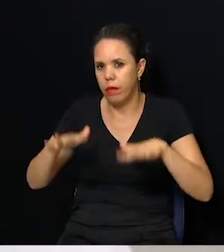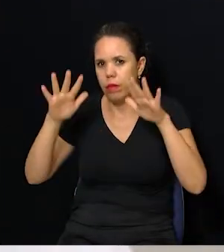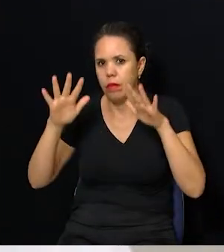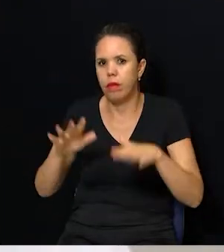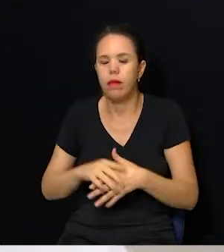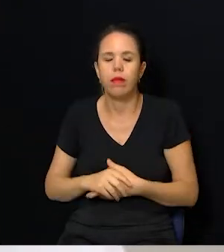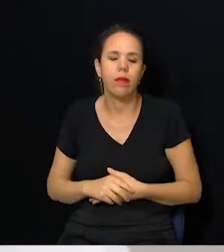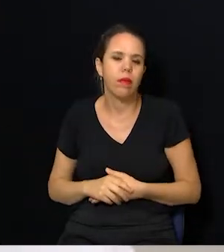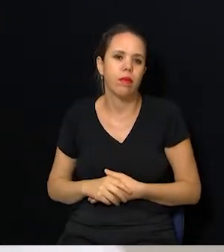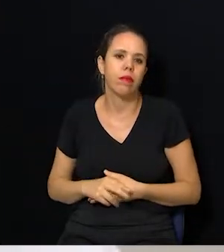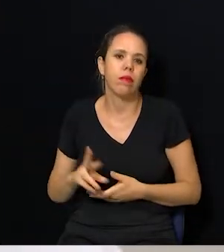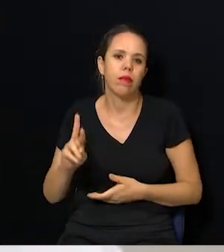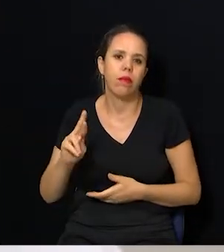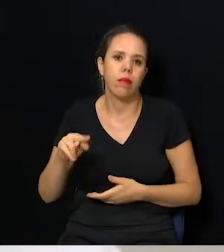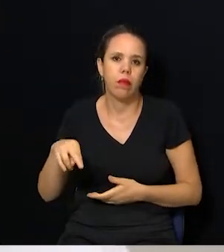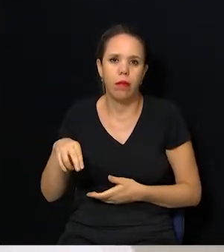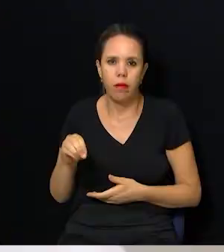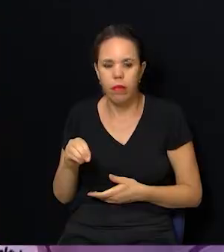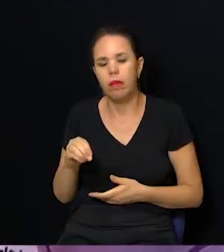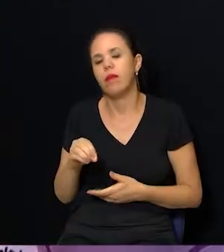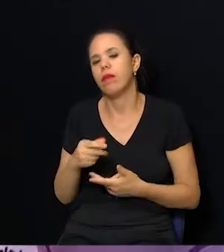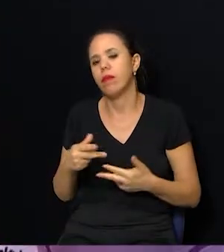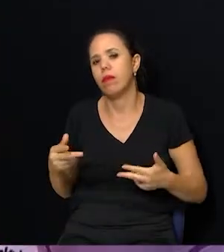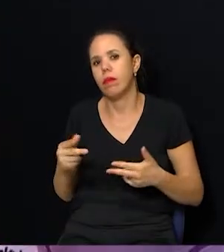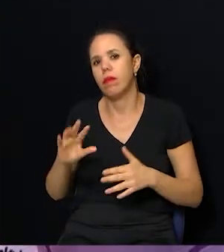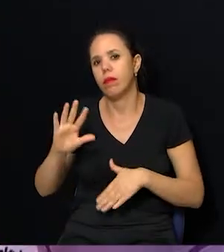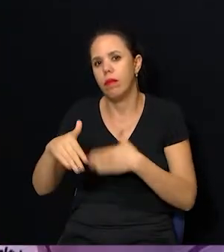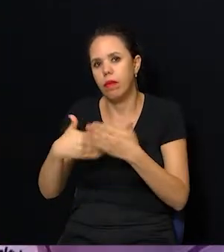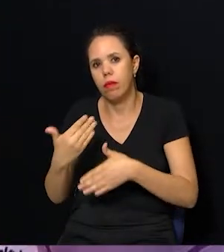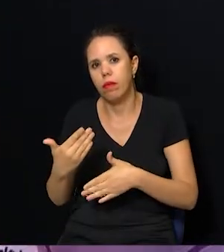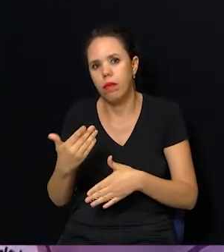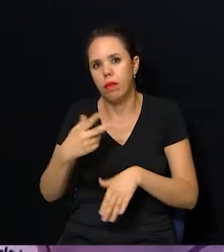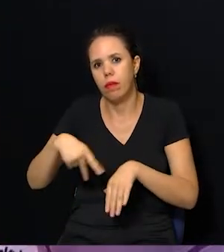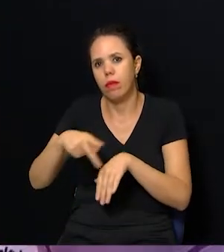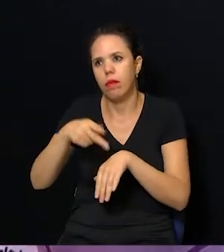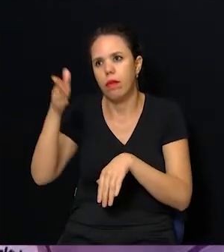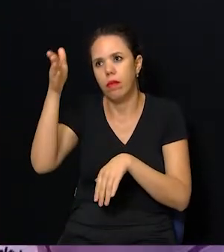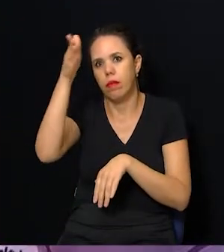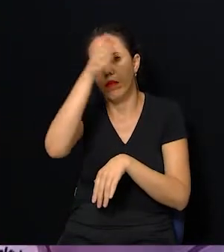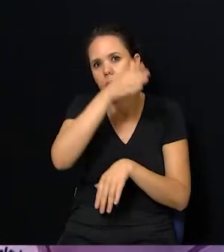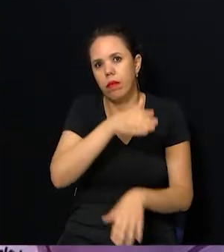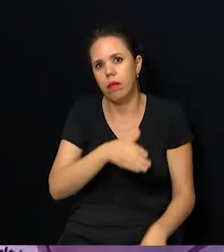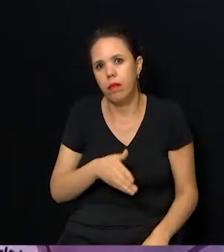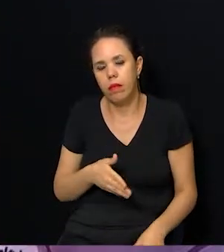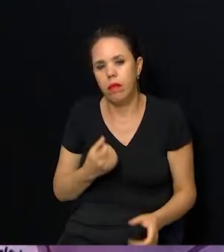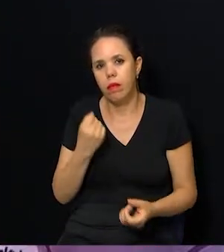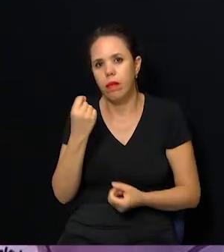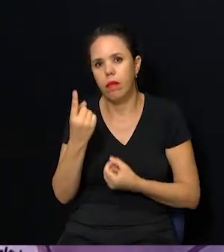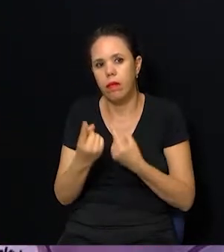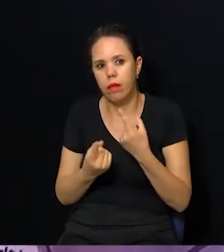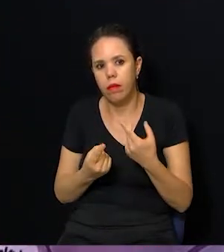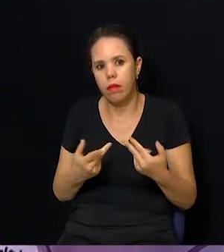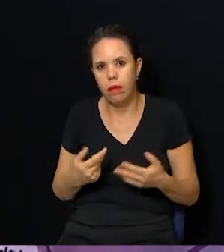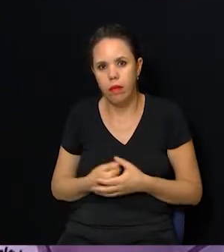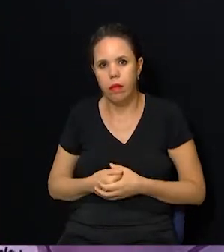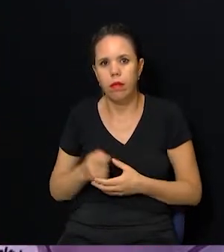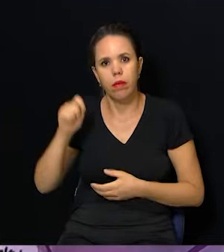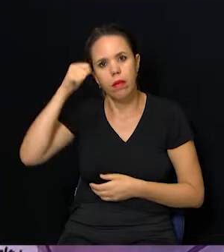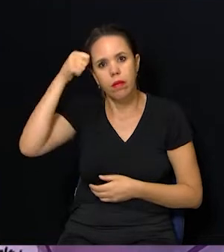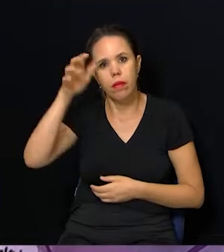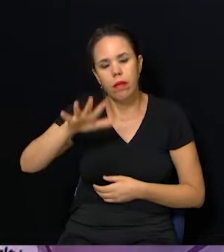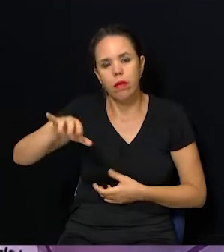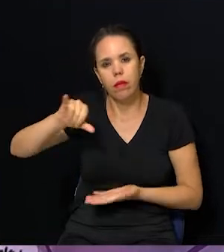E o retinoblastoma fica depois dessas ocorrências. Tem alguns países, como por exemplo, alguns países da